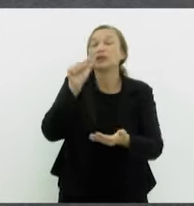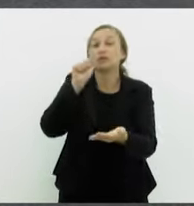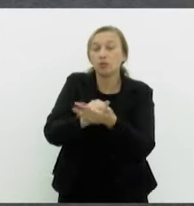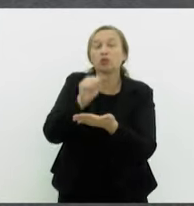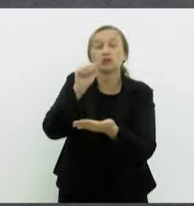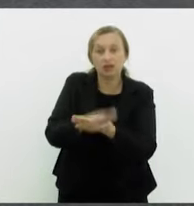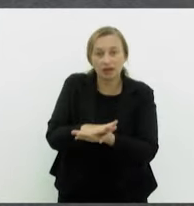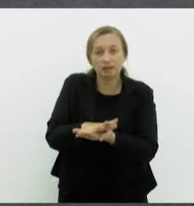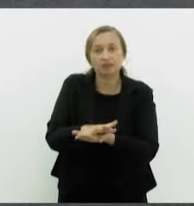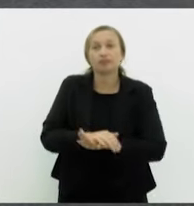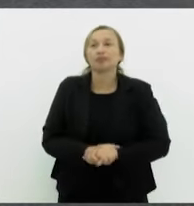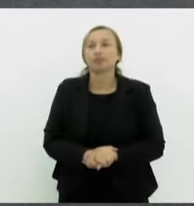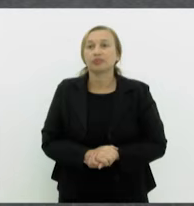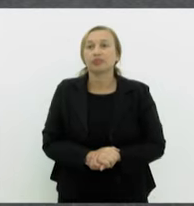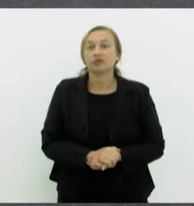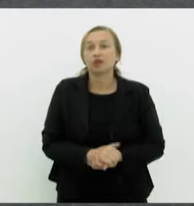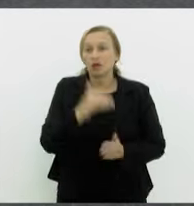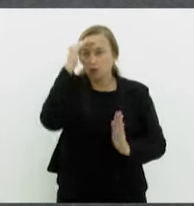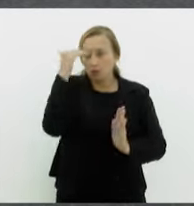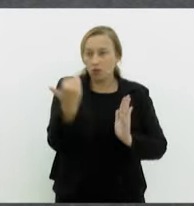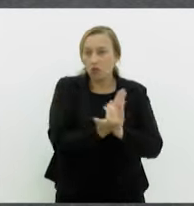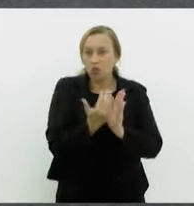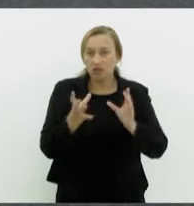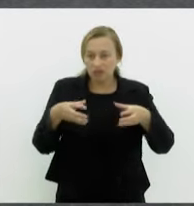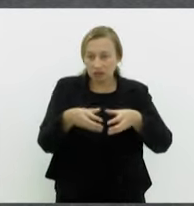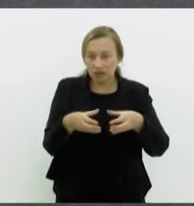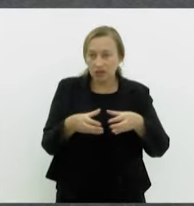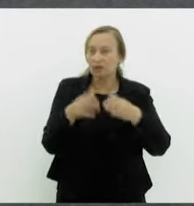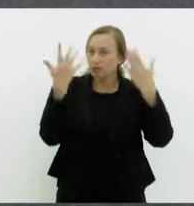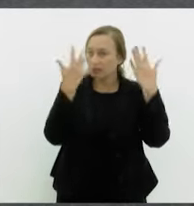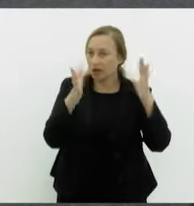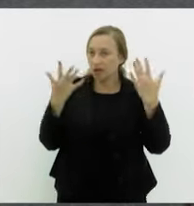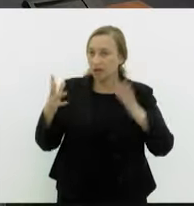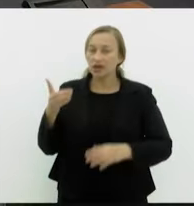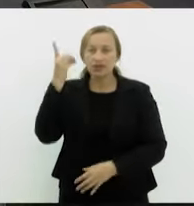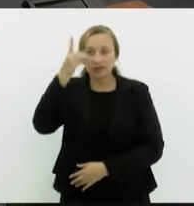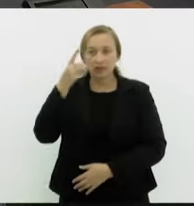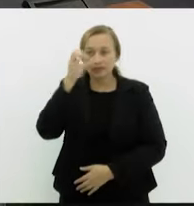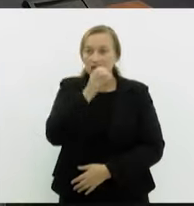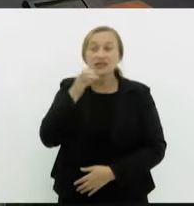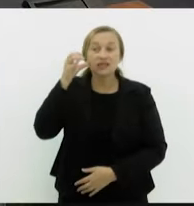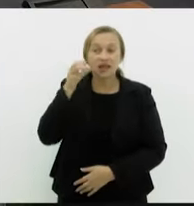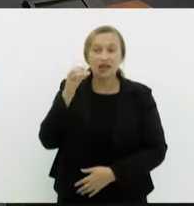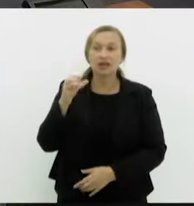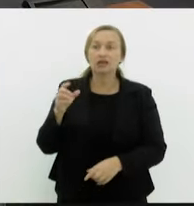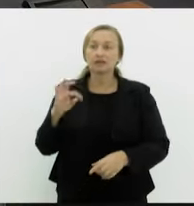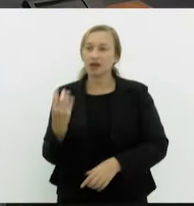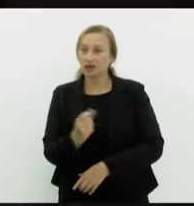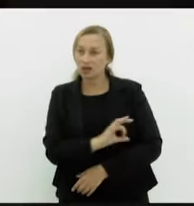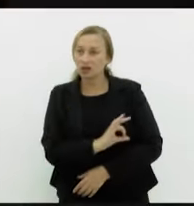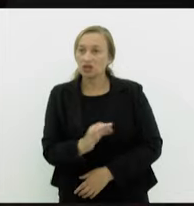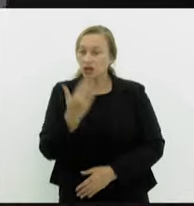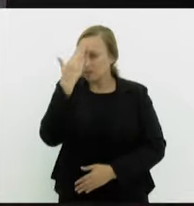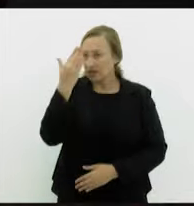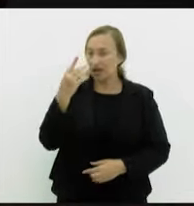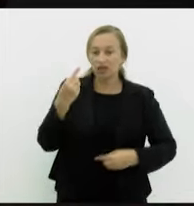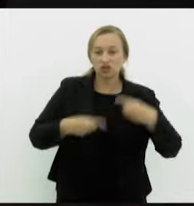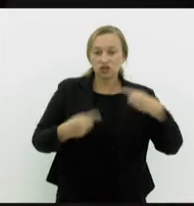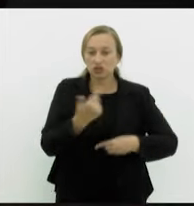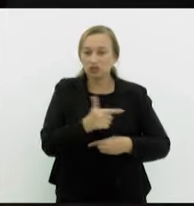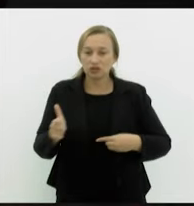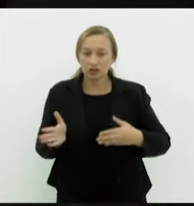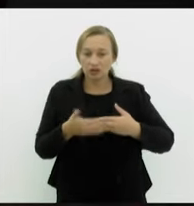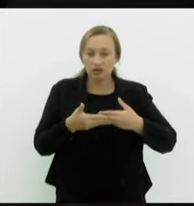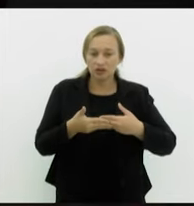multa indenizatória. Cumpra-se. Parabéns, Célia Jordão e Marta Rocha. Obrigado, deputado Mink. Não havendo mais quem queira discutir,